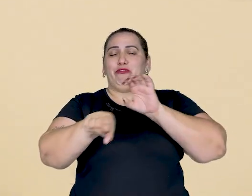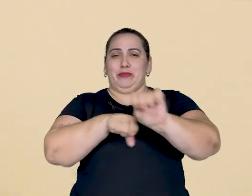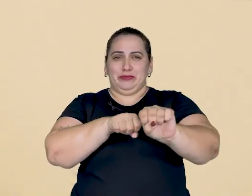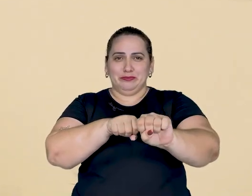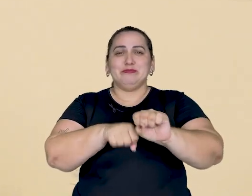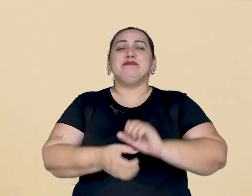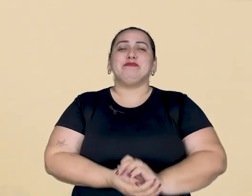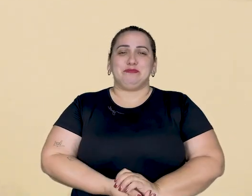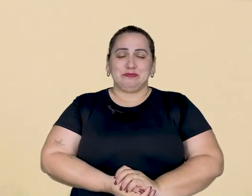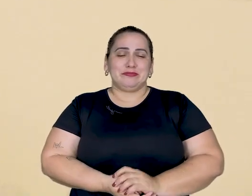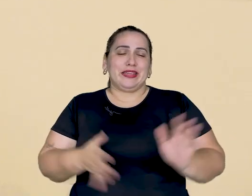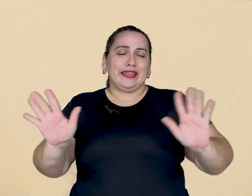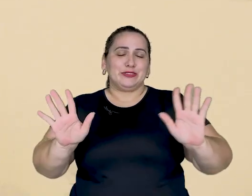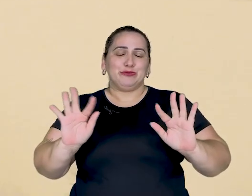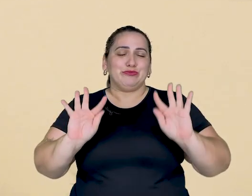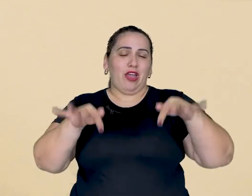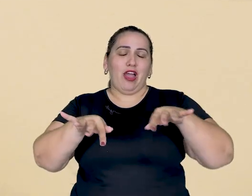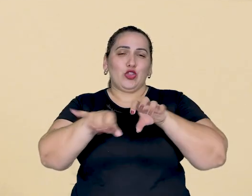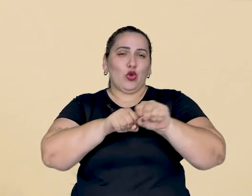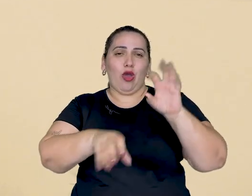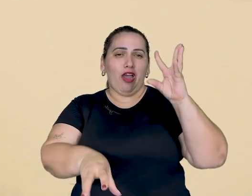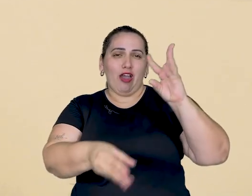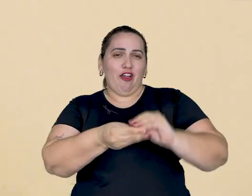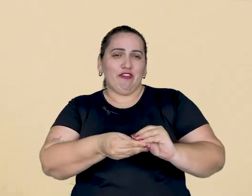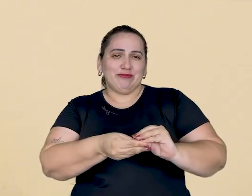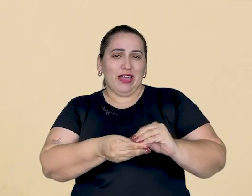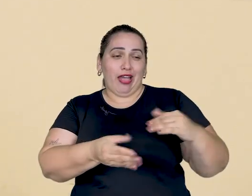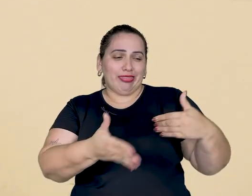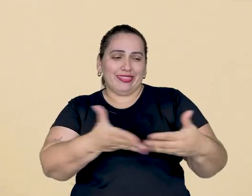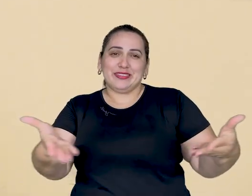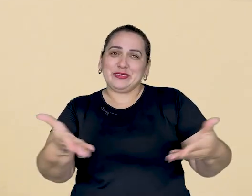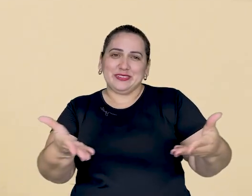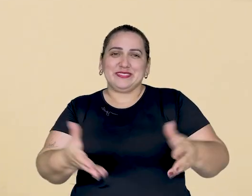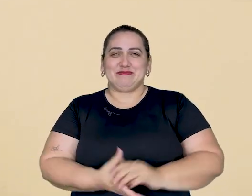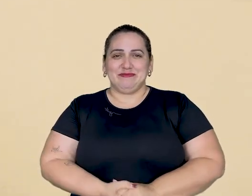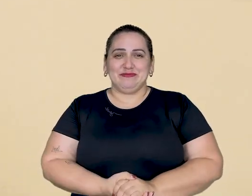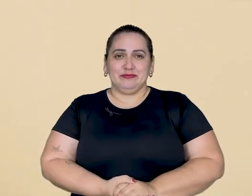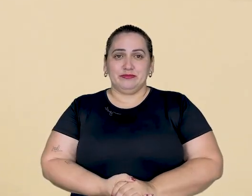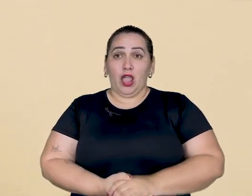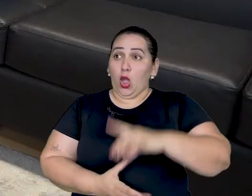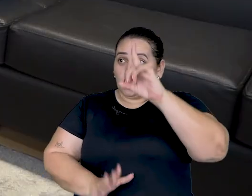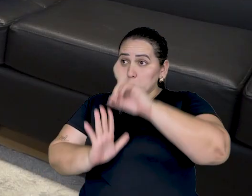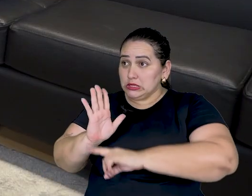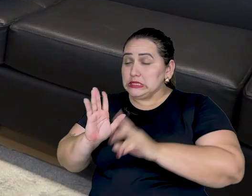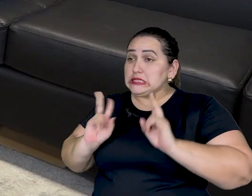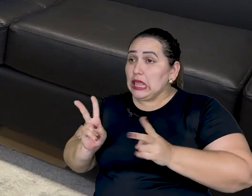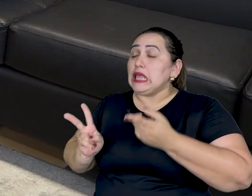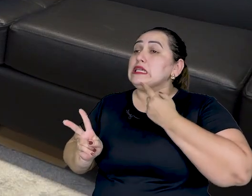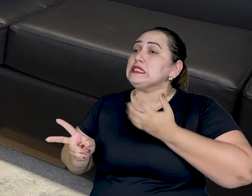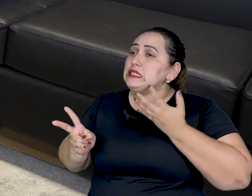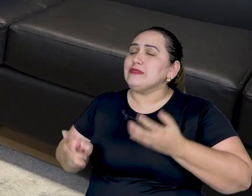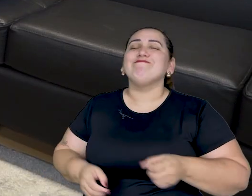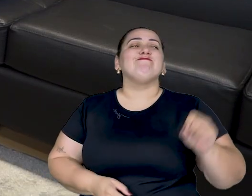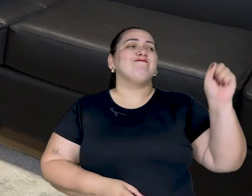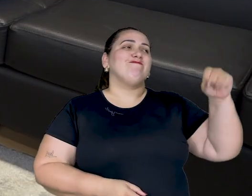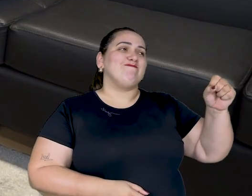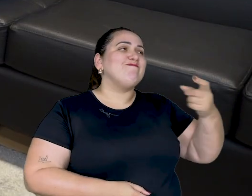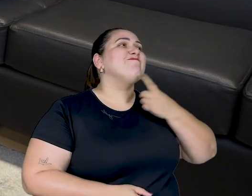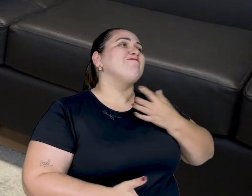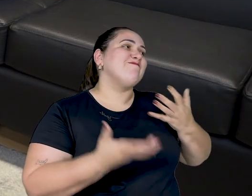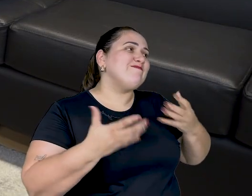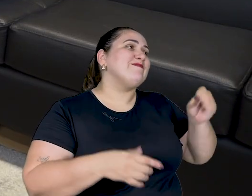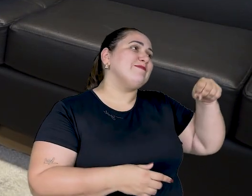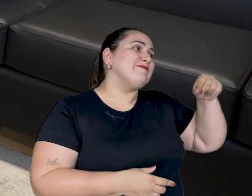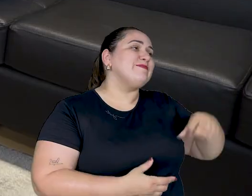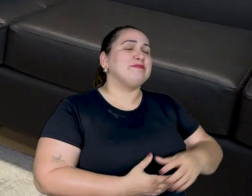pouco tempo e é isso, essa é a minha formação, pelo menos até o momento. O direito sempre foi um desejo? O direito